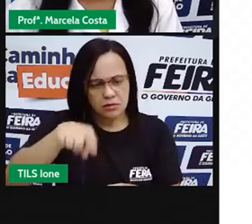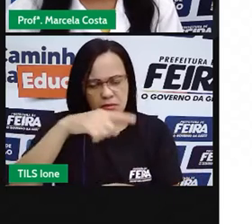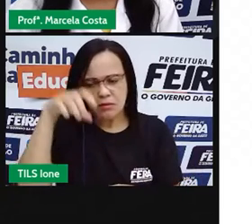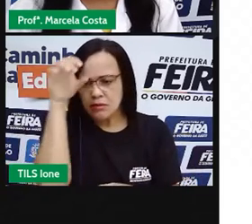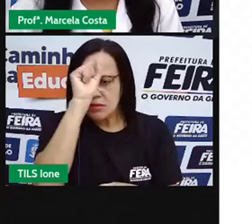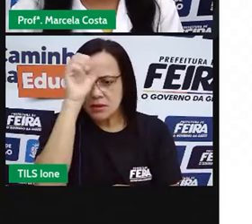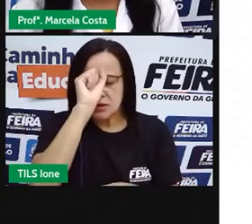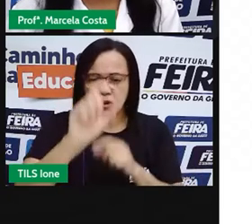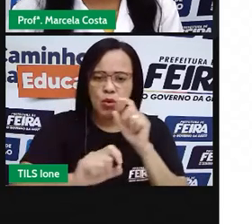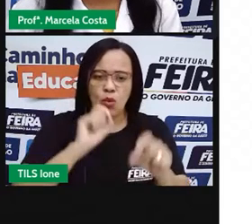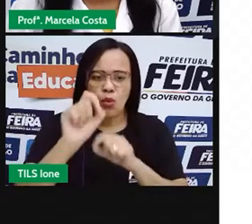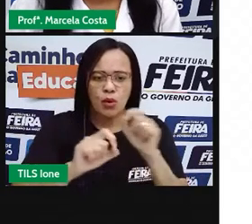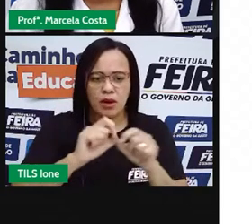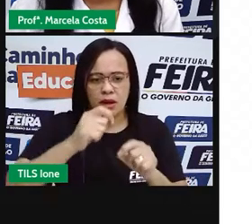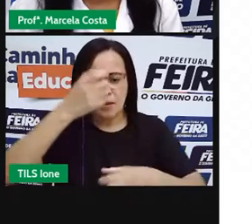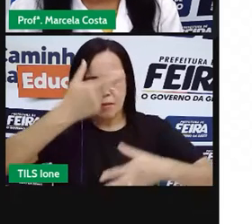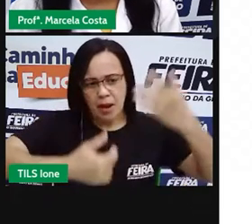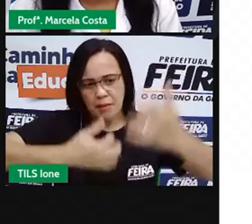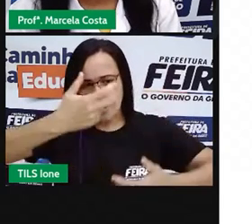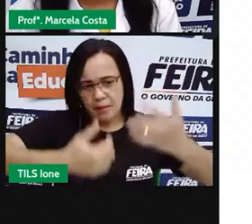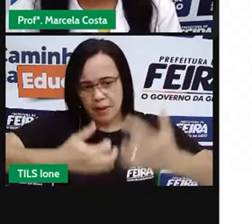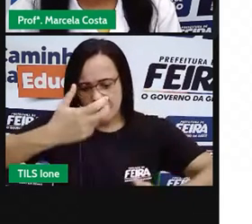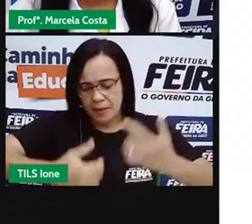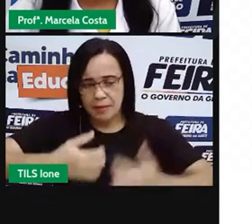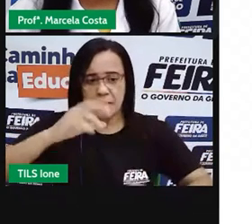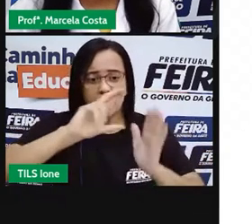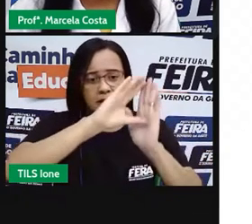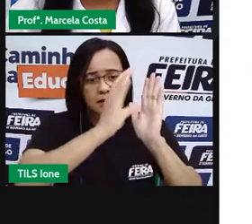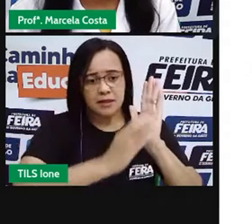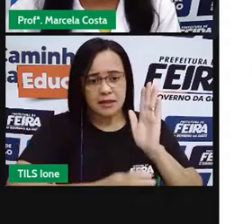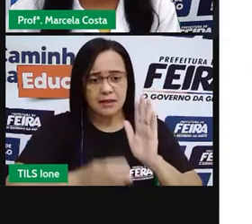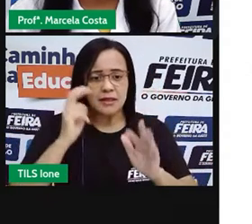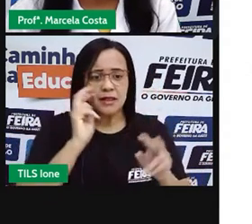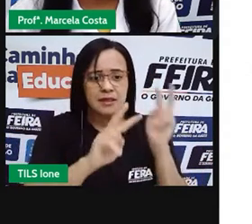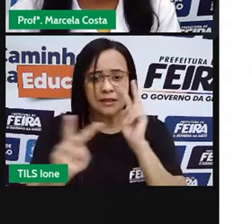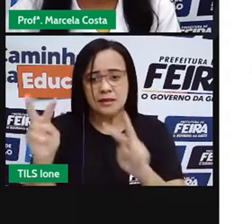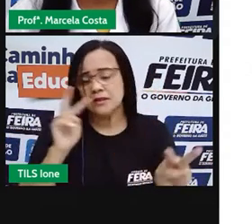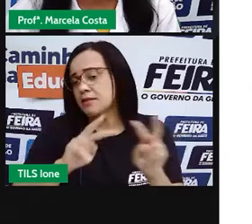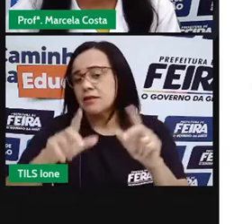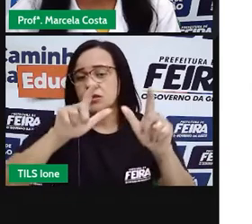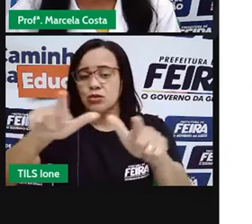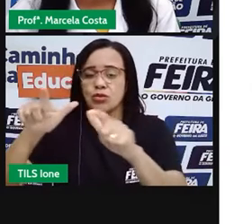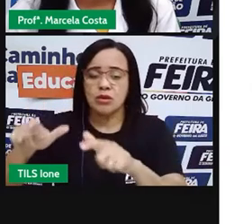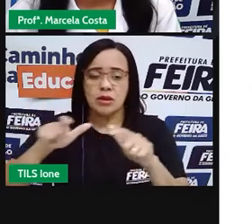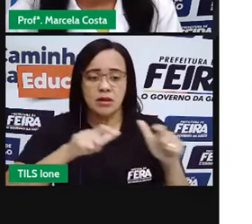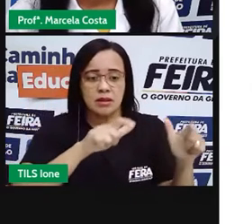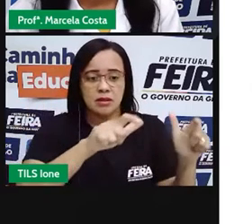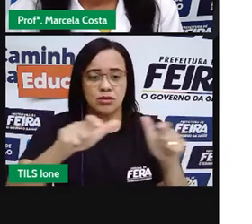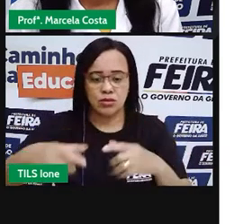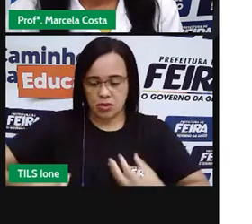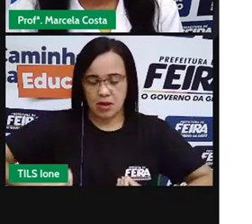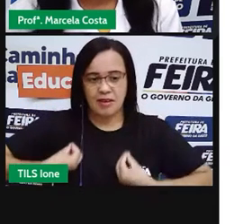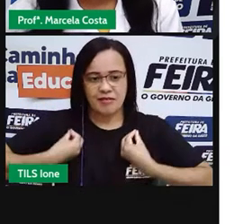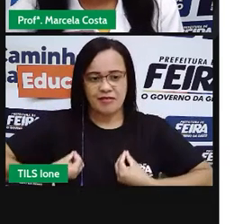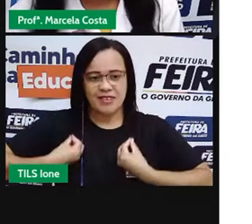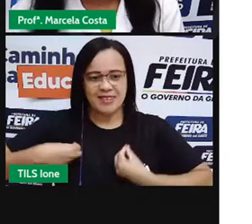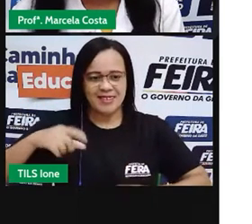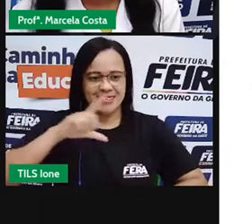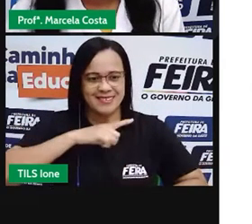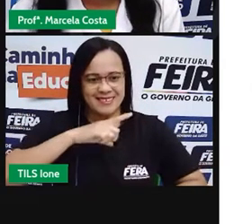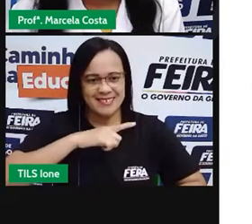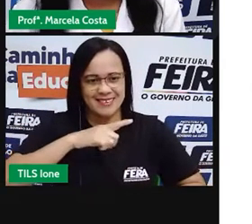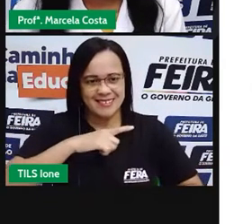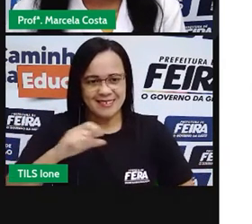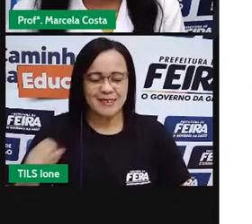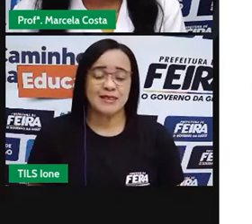a ler e escrever as características de jogar um a